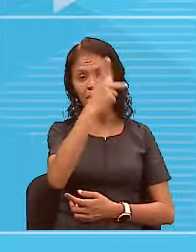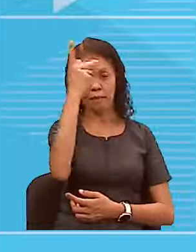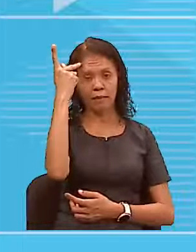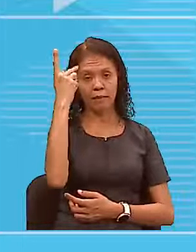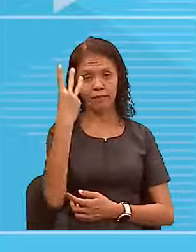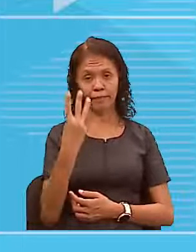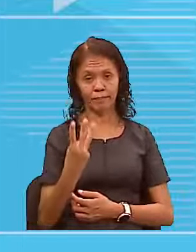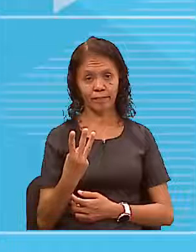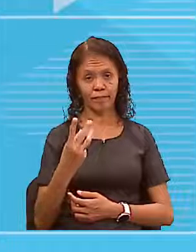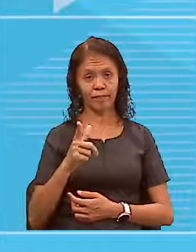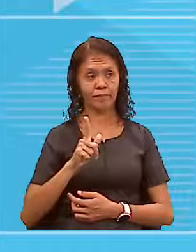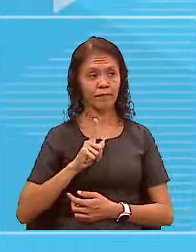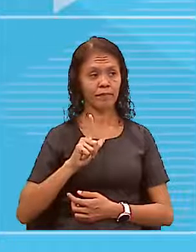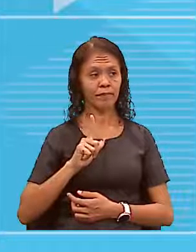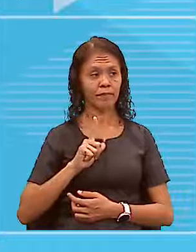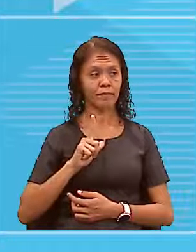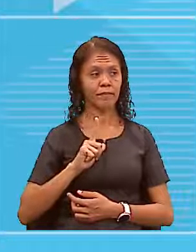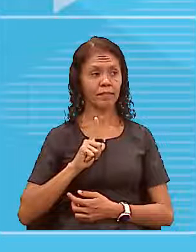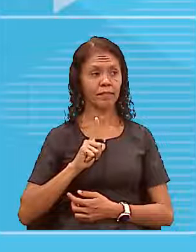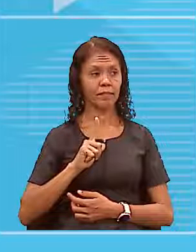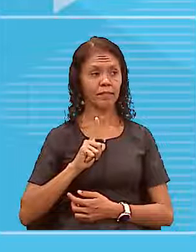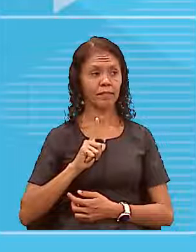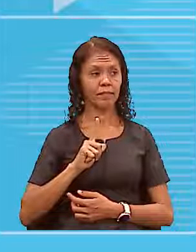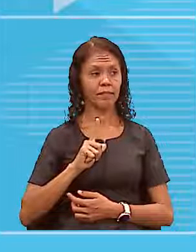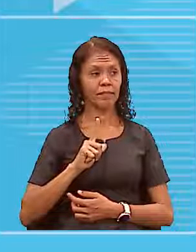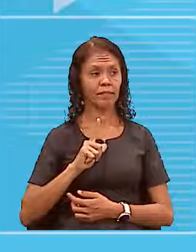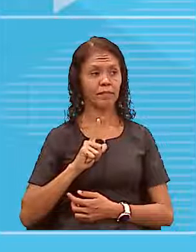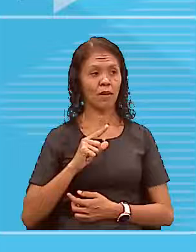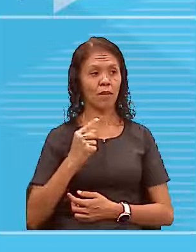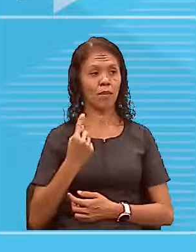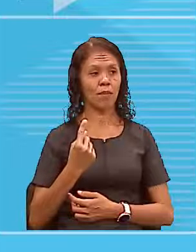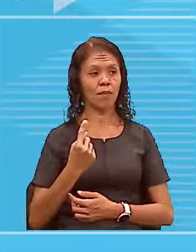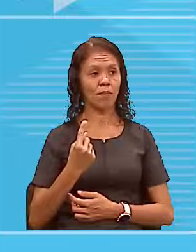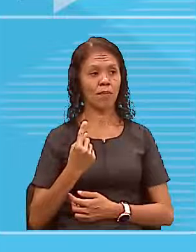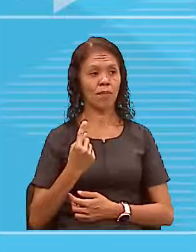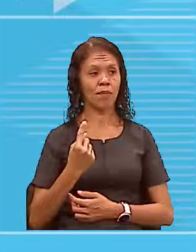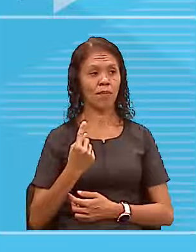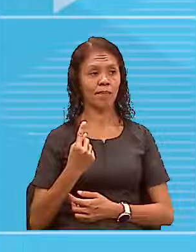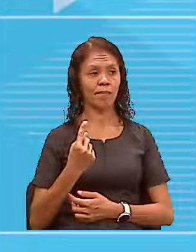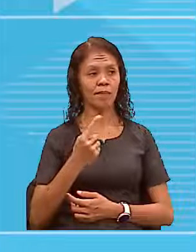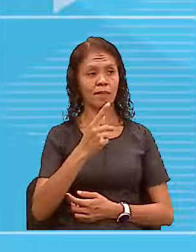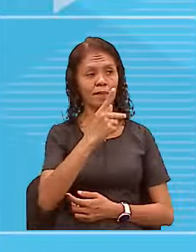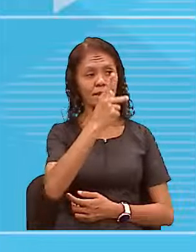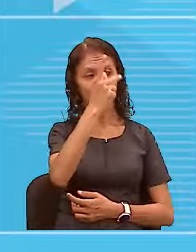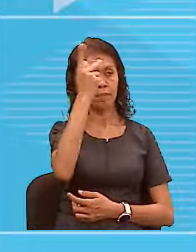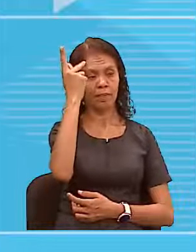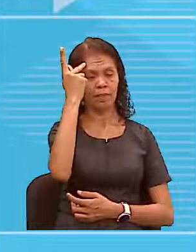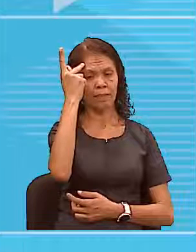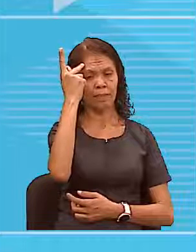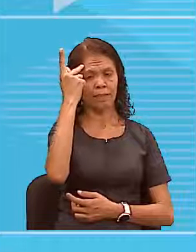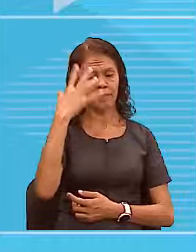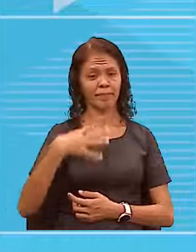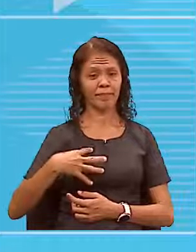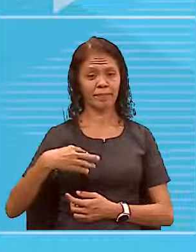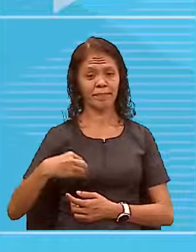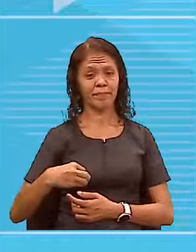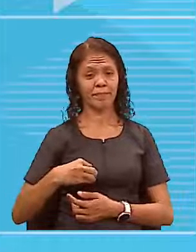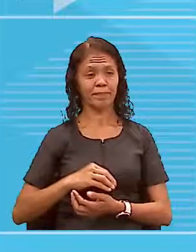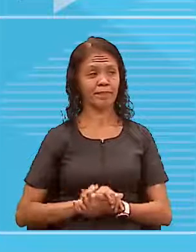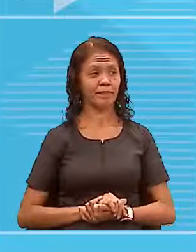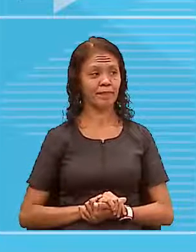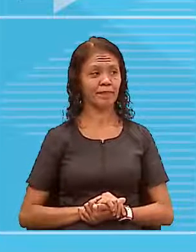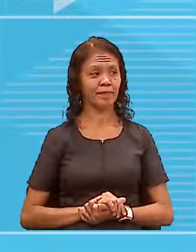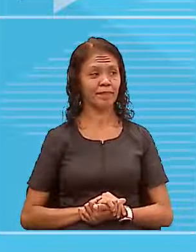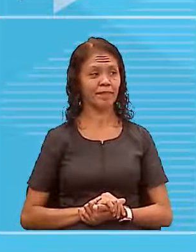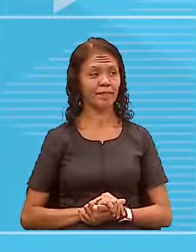uma pessoa tem 3 filhos. Olha só, Adriana. O sinal que a gente coloca